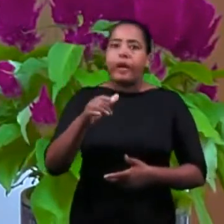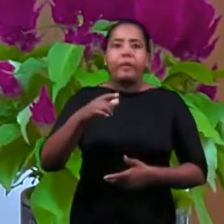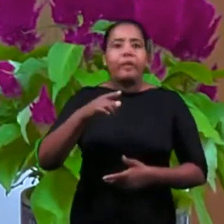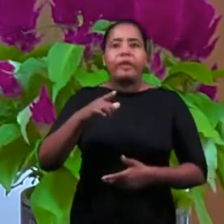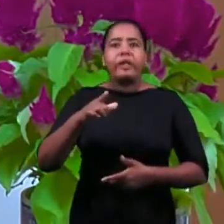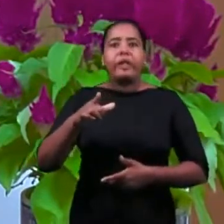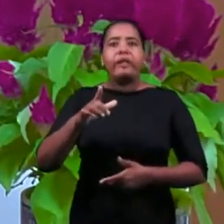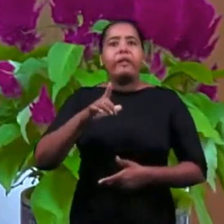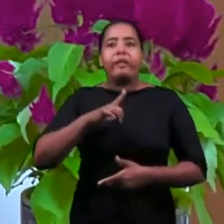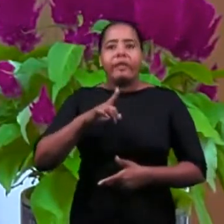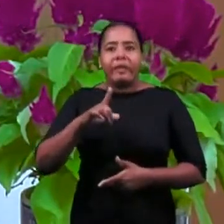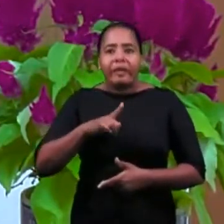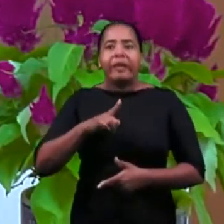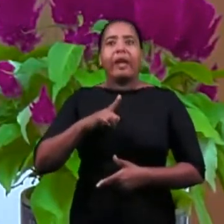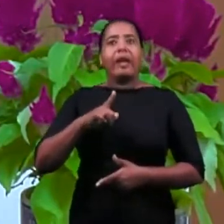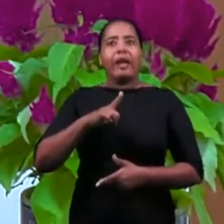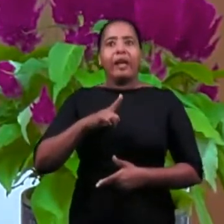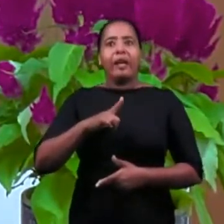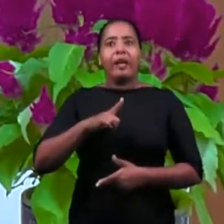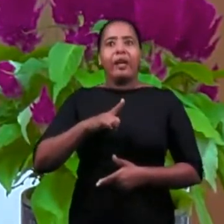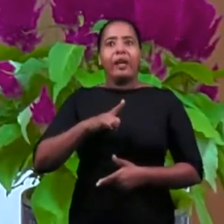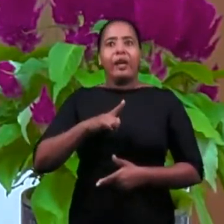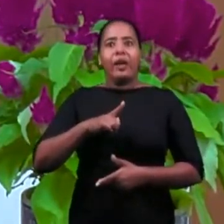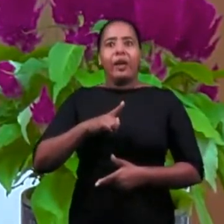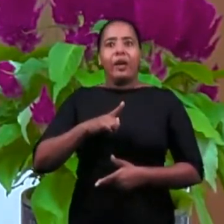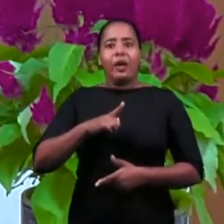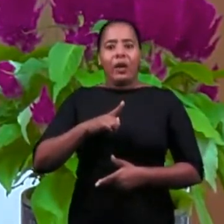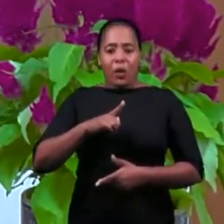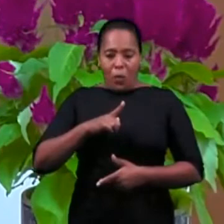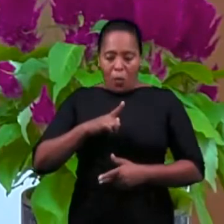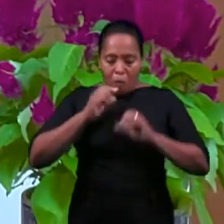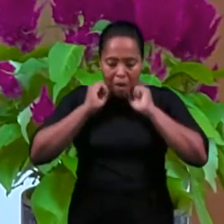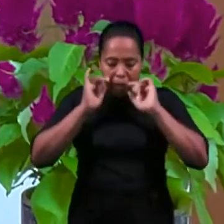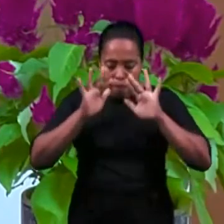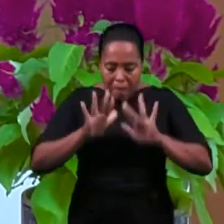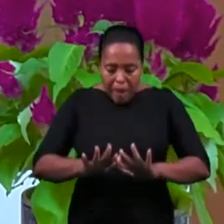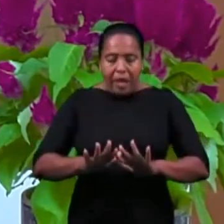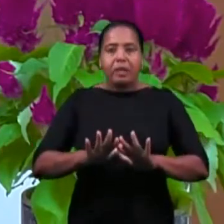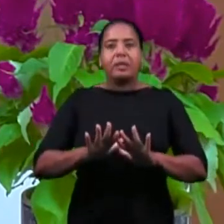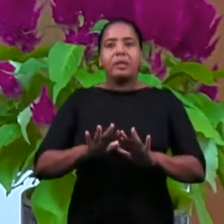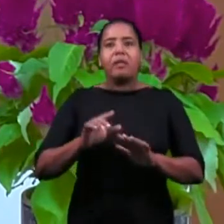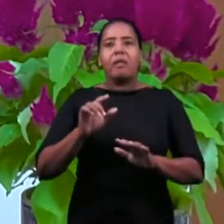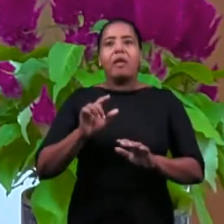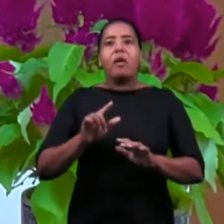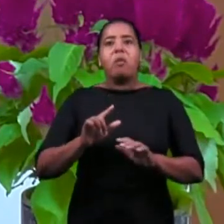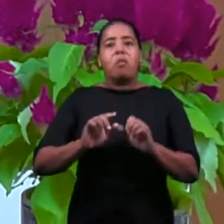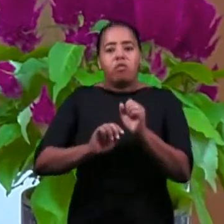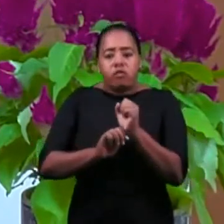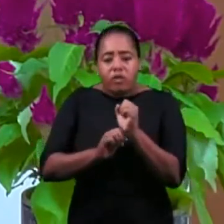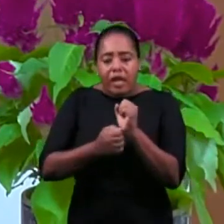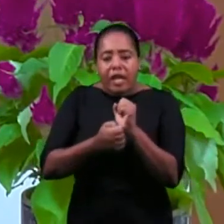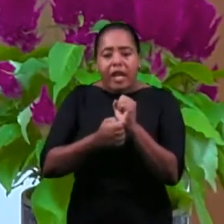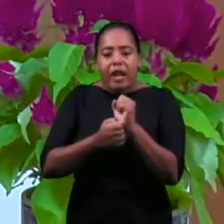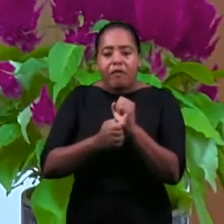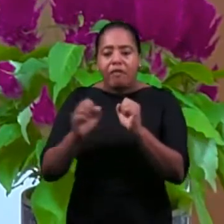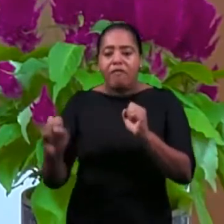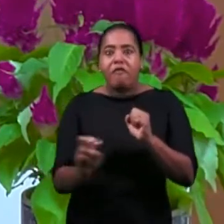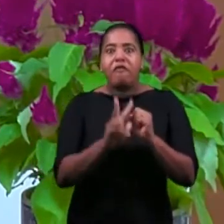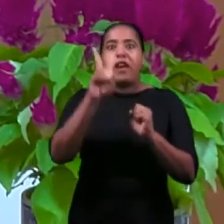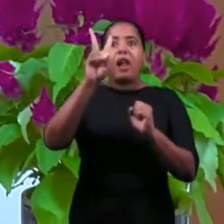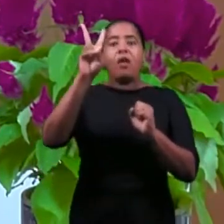que ele carrega o maior tesouro, que é a vida eterna. Está dentro dele. Ele não sabe que ele carrega